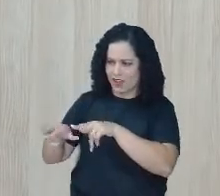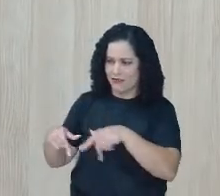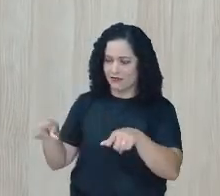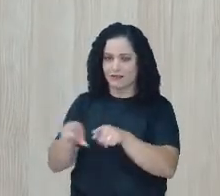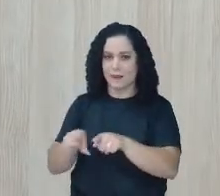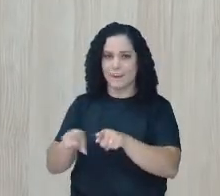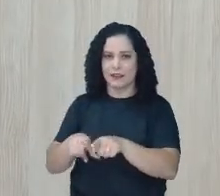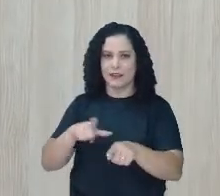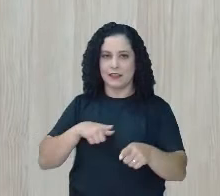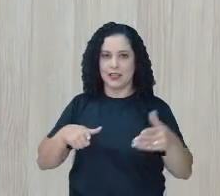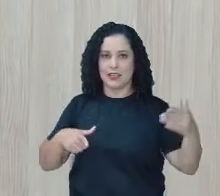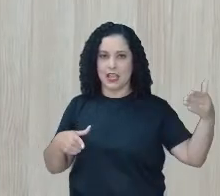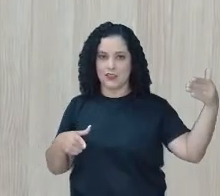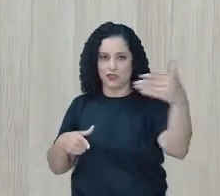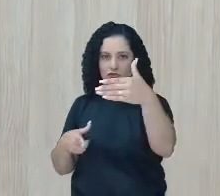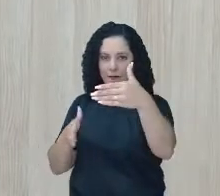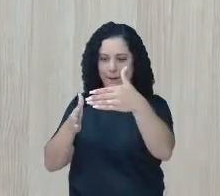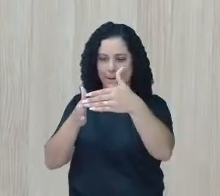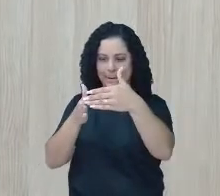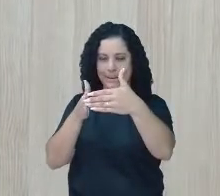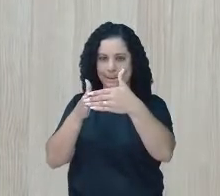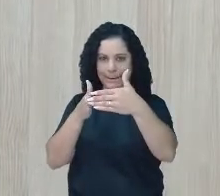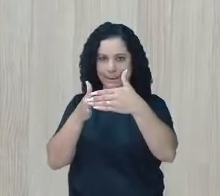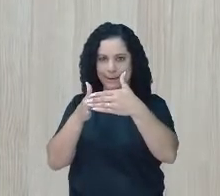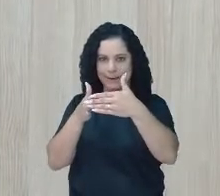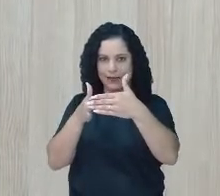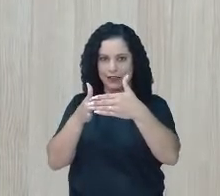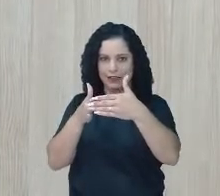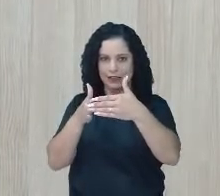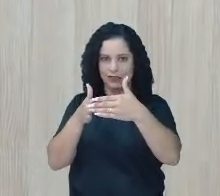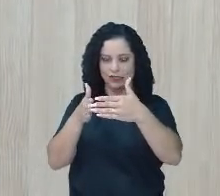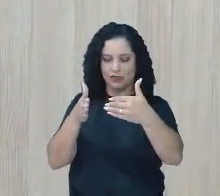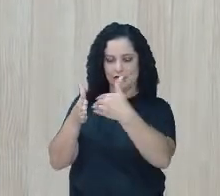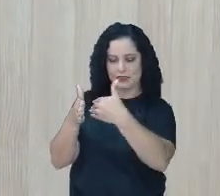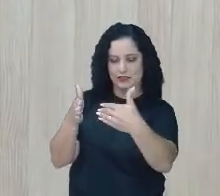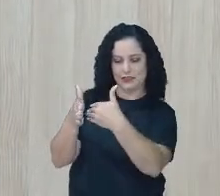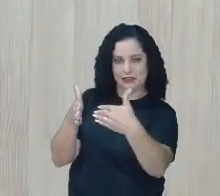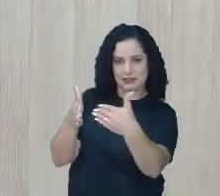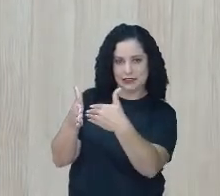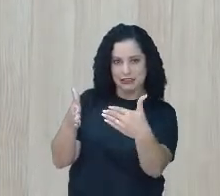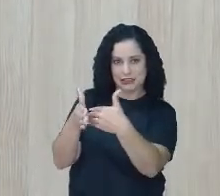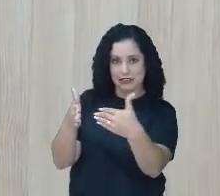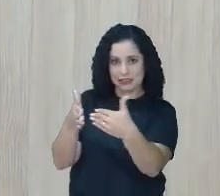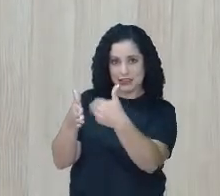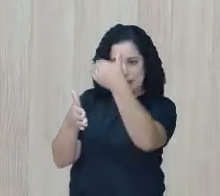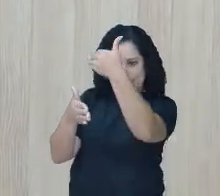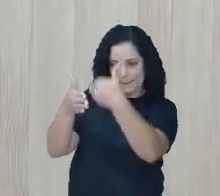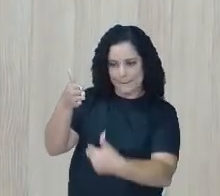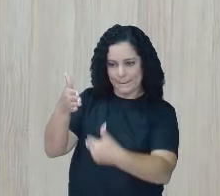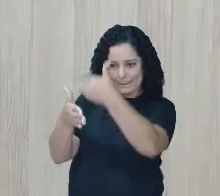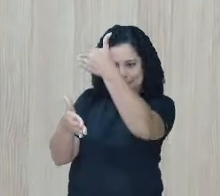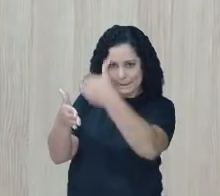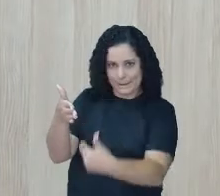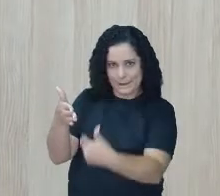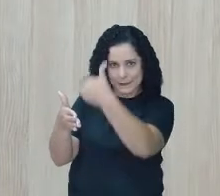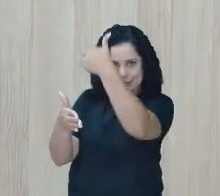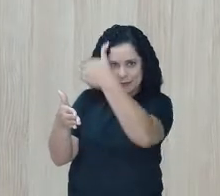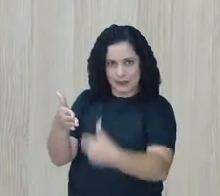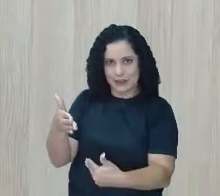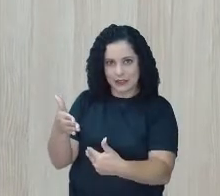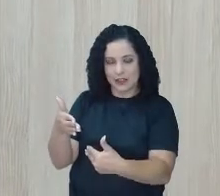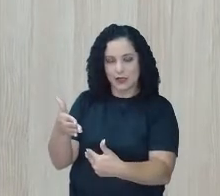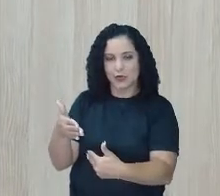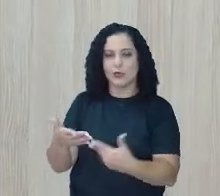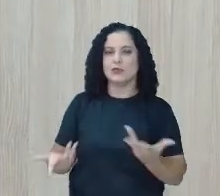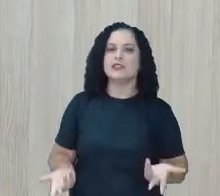que, em tese, fariam, né, um ângulo de 90 graus. A intenção seria, de fato, fazer uma diagonalzinha ali, um triângulo retângulo.